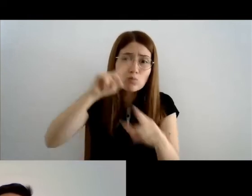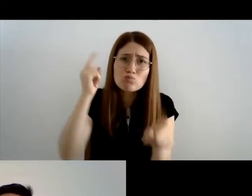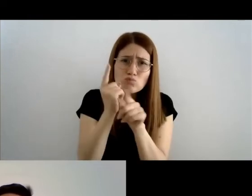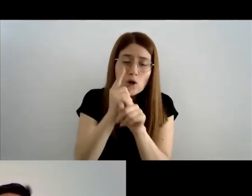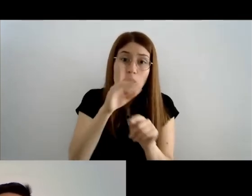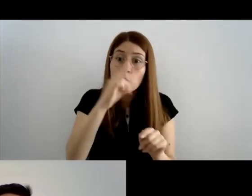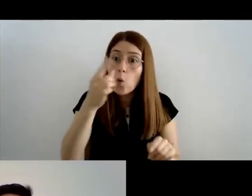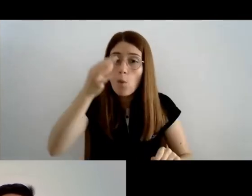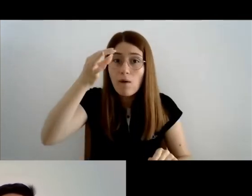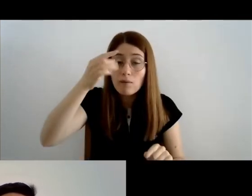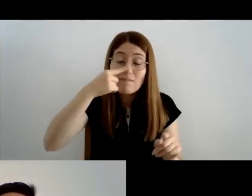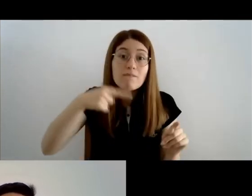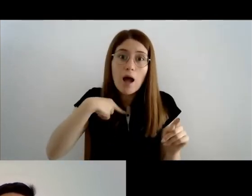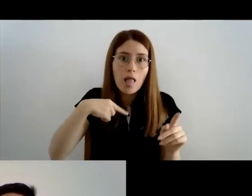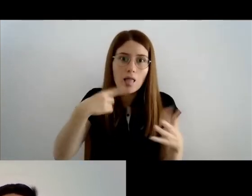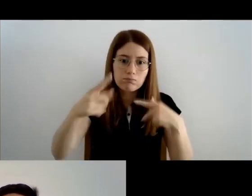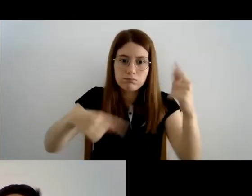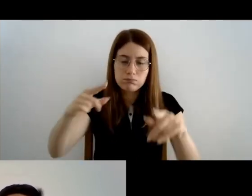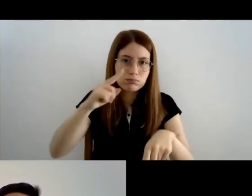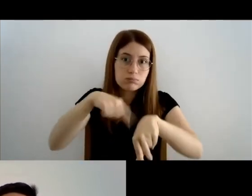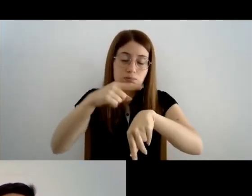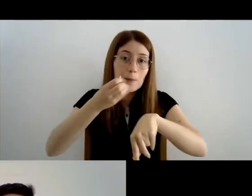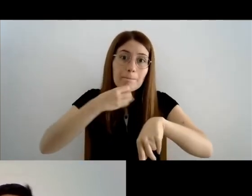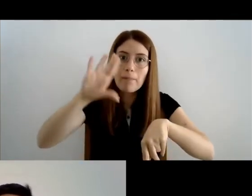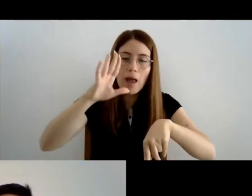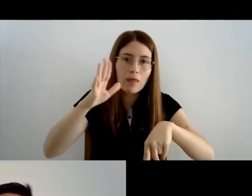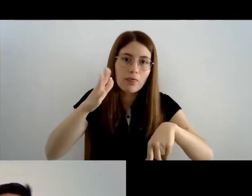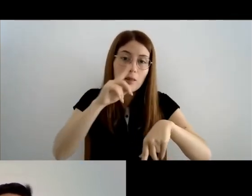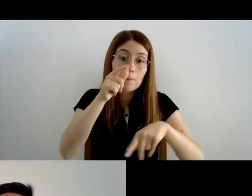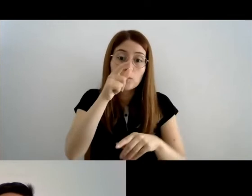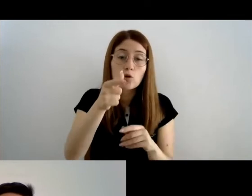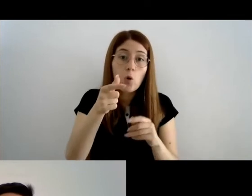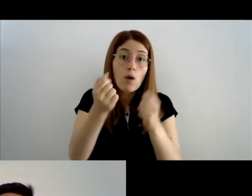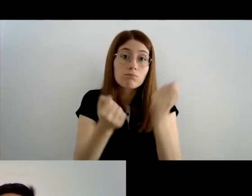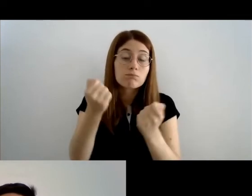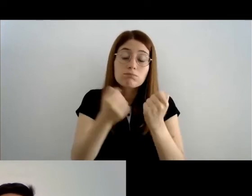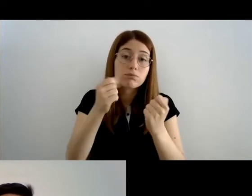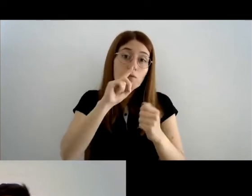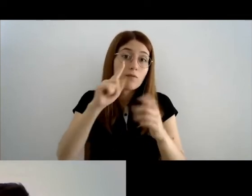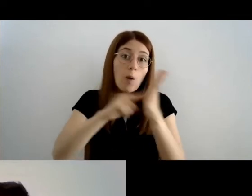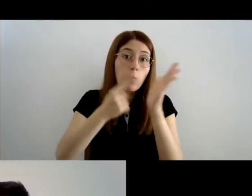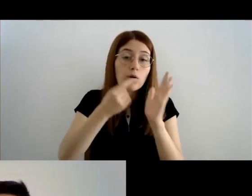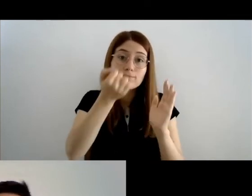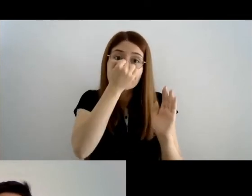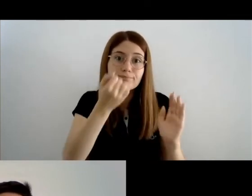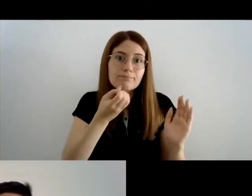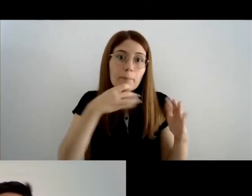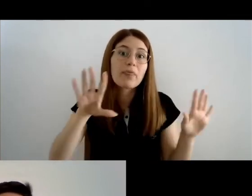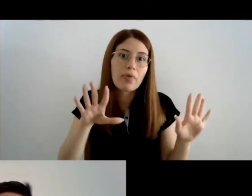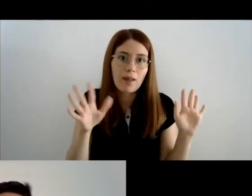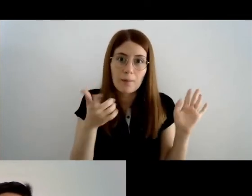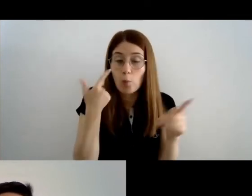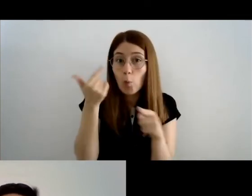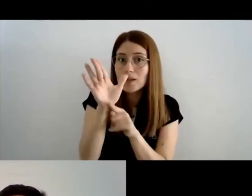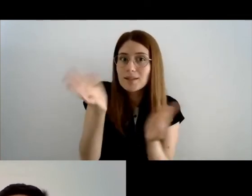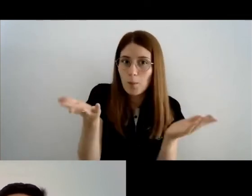outro falhar e depois aquilo já demora mais tempo e se calhar o piloto já não vai ter a classificação que é almejado. Espero ter